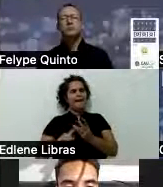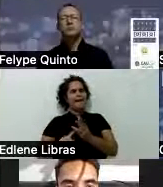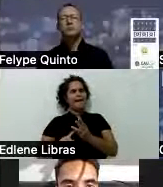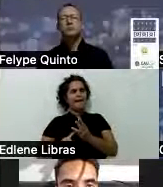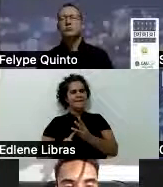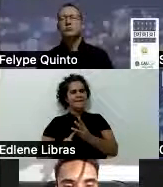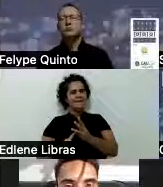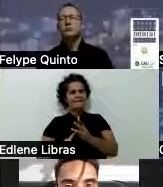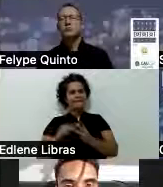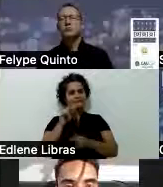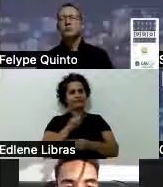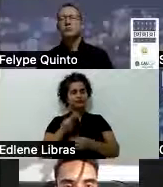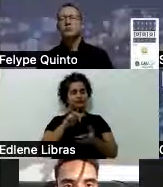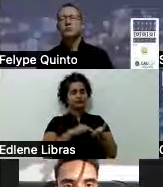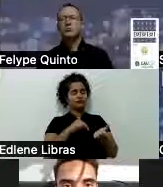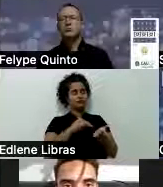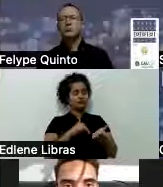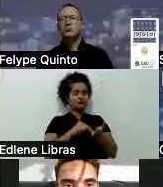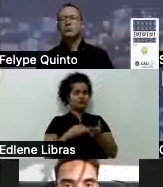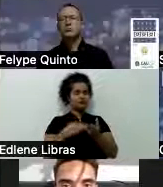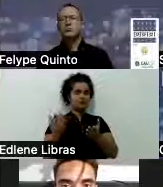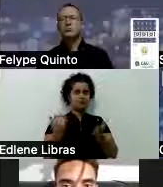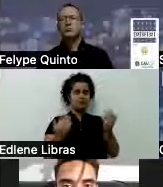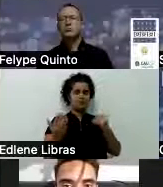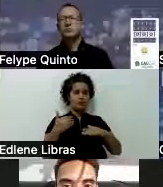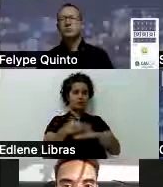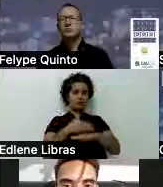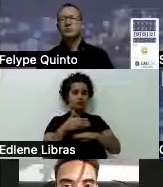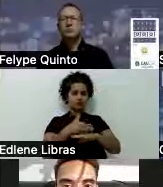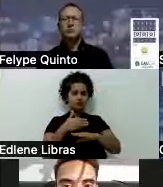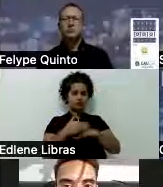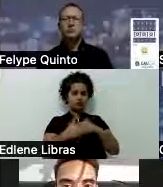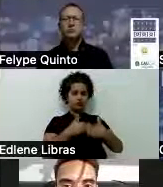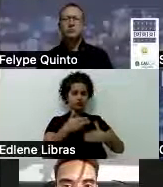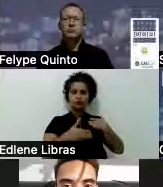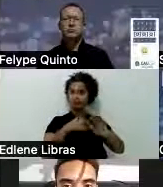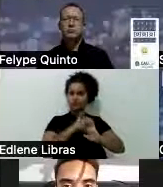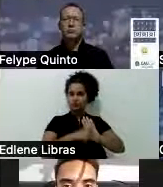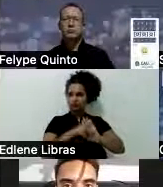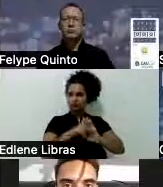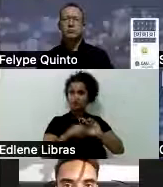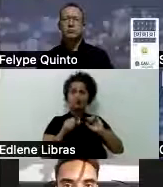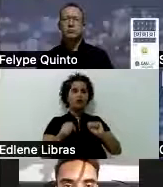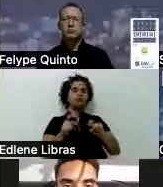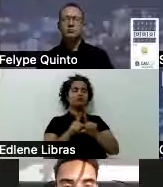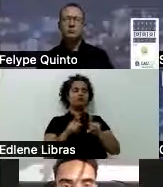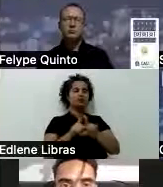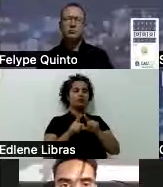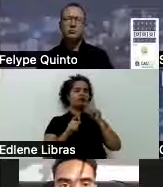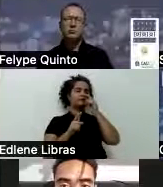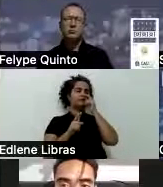que usam essa metodologia para envolvimento público no processo de desenvolvimento de projetos, ou seja, pode ser também uma